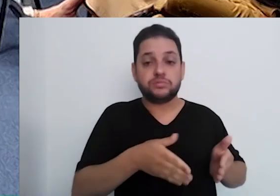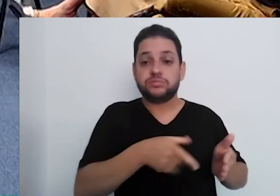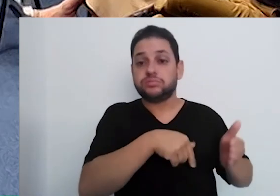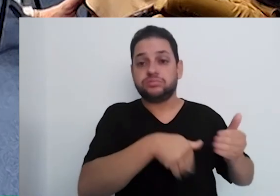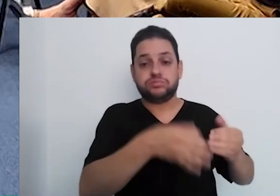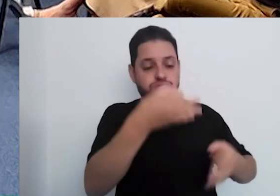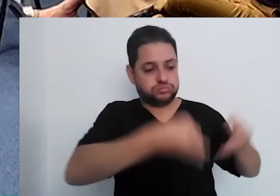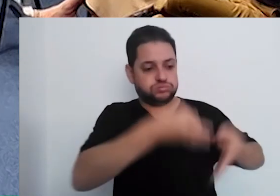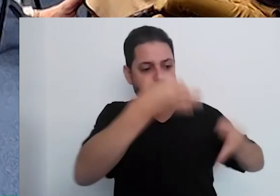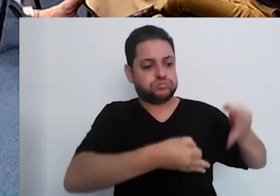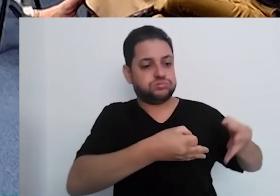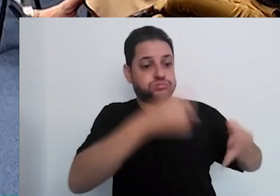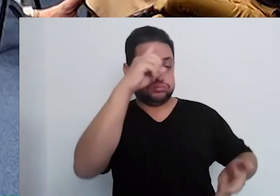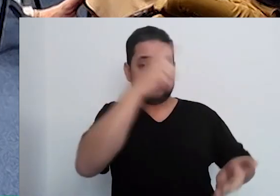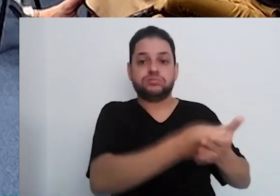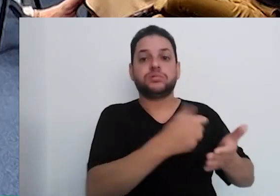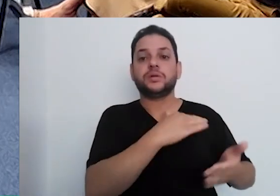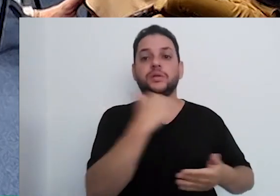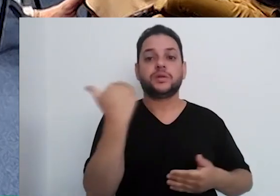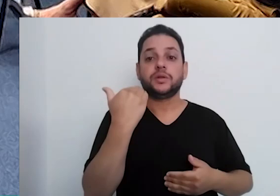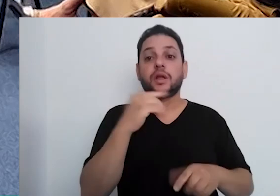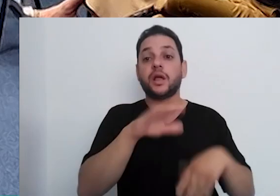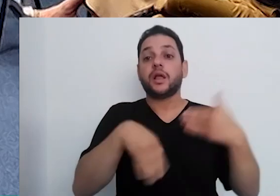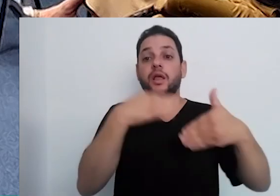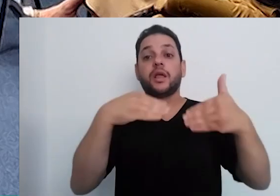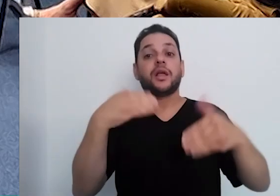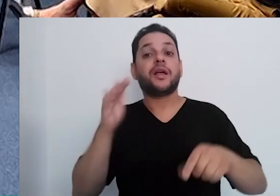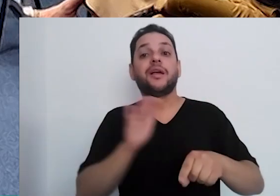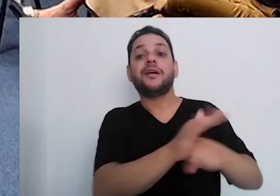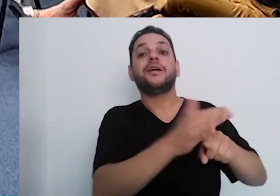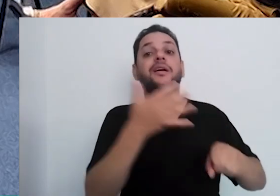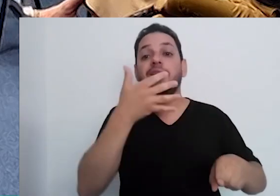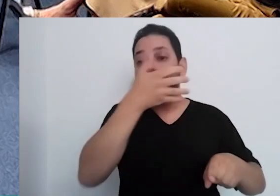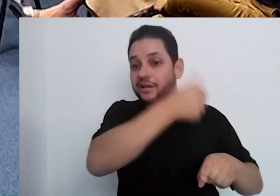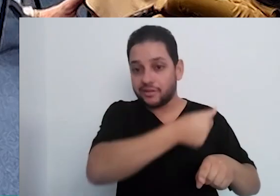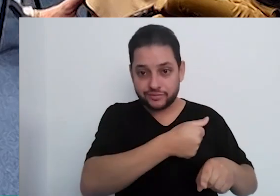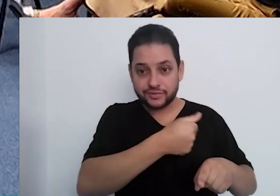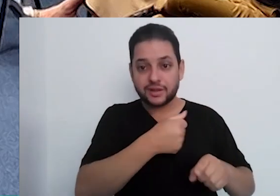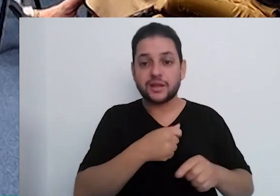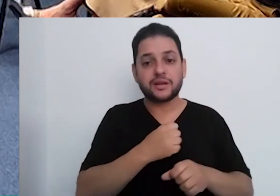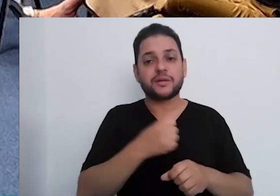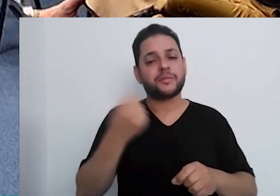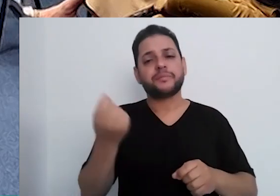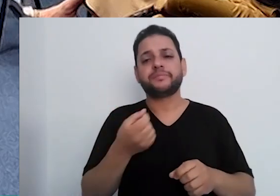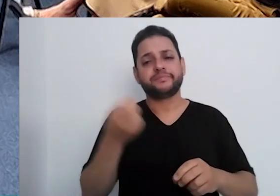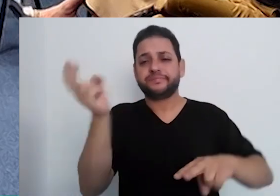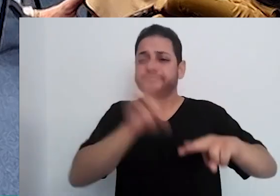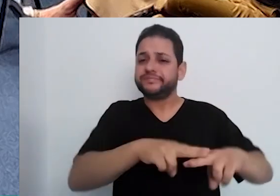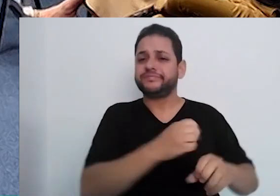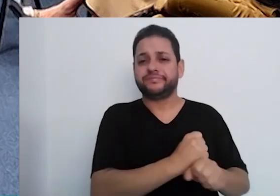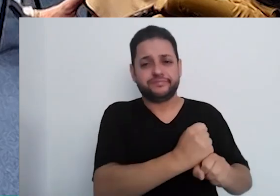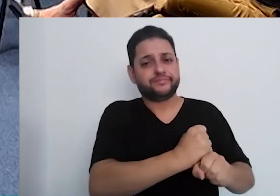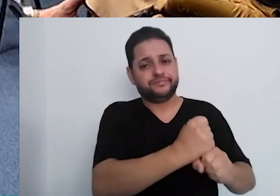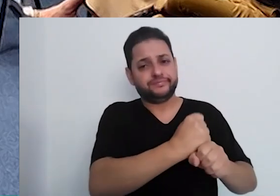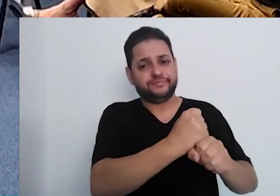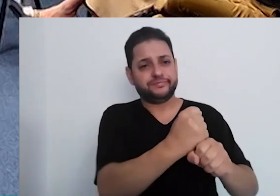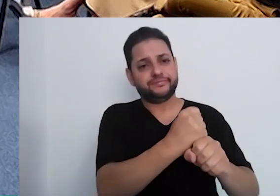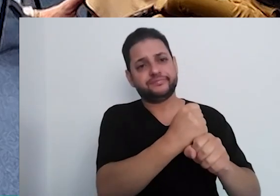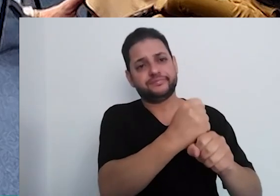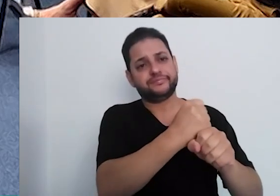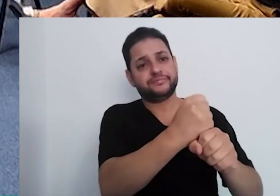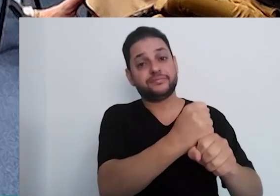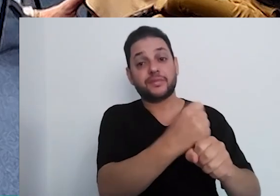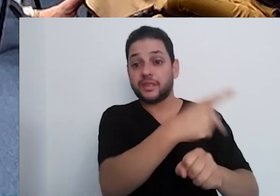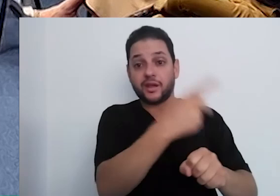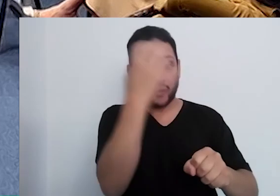então e esse e ele realmente era inocente mesmo ele tinha sido tava preso há décadas e ele foi solto e enfim não tinha sido ele